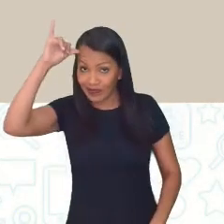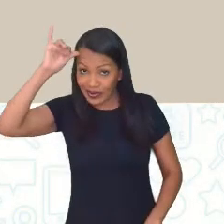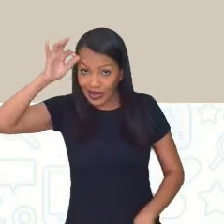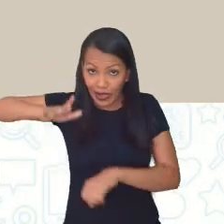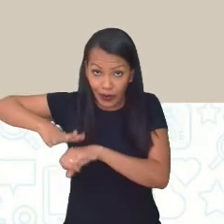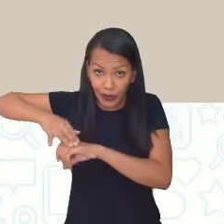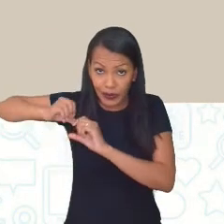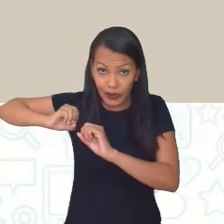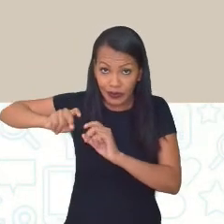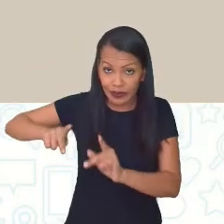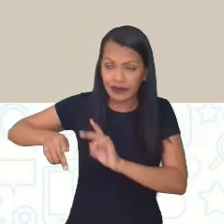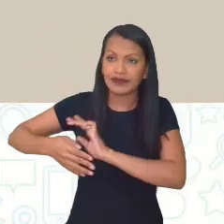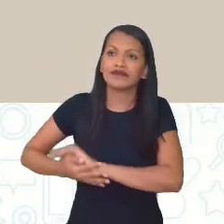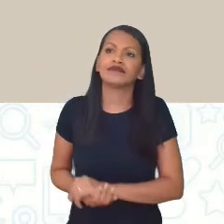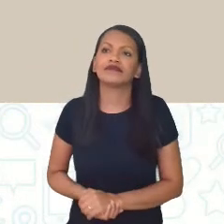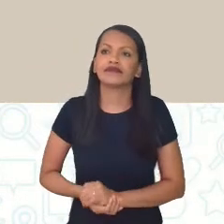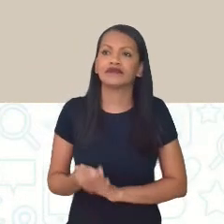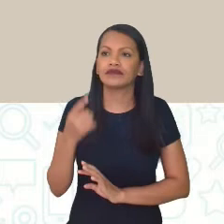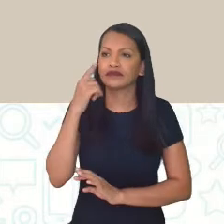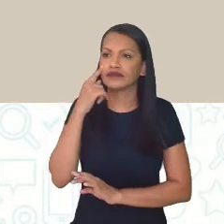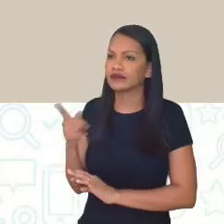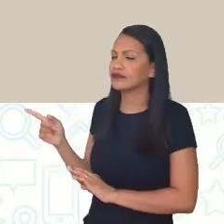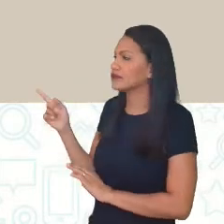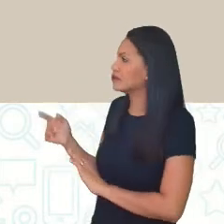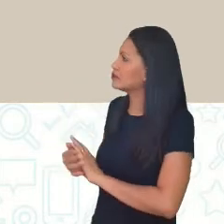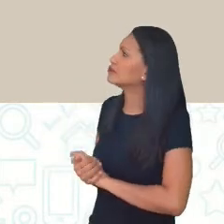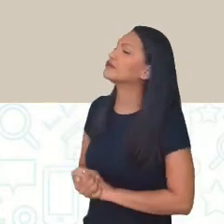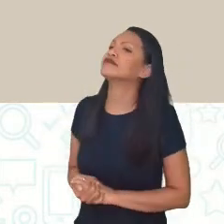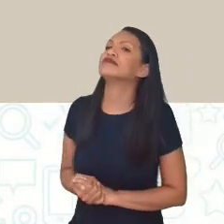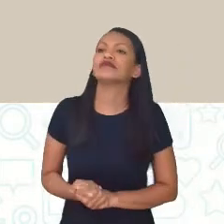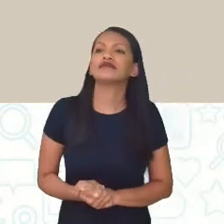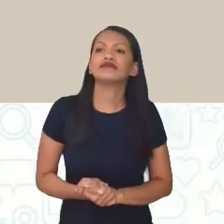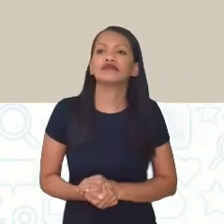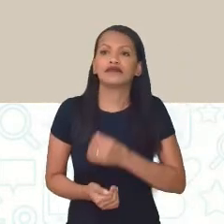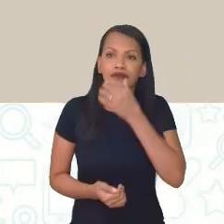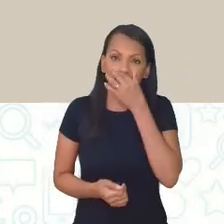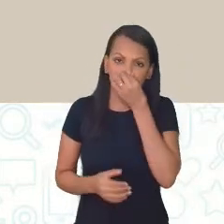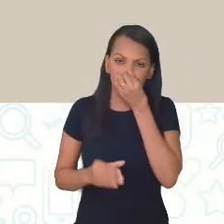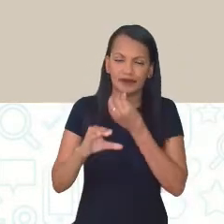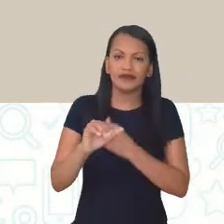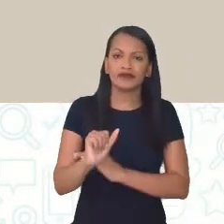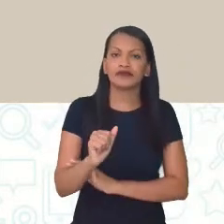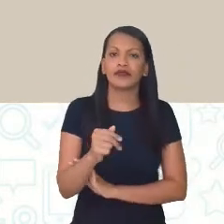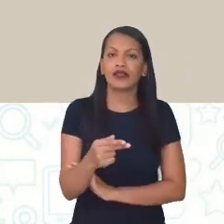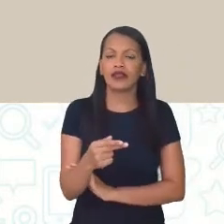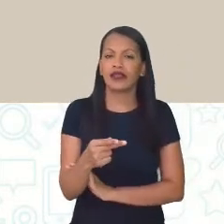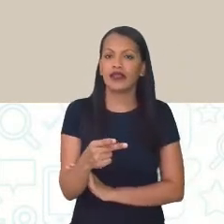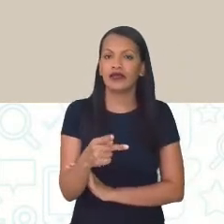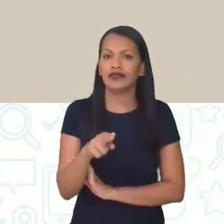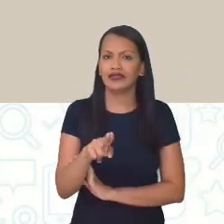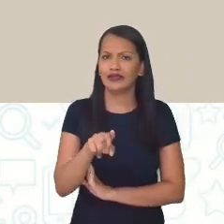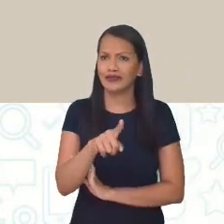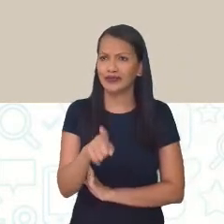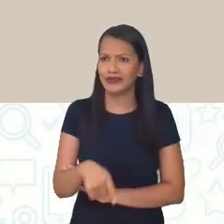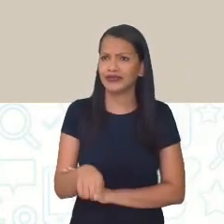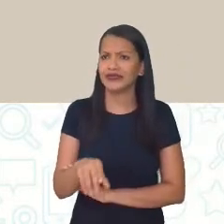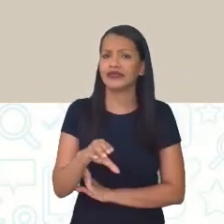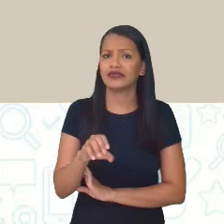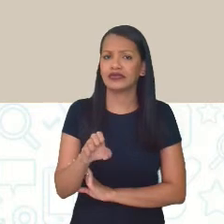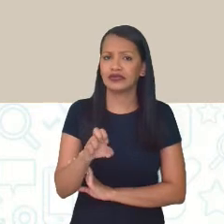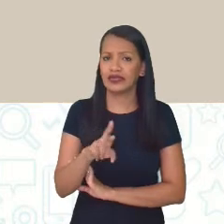capuz cervical. Eu não consegui o capuz cervical, mas é um método também, é um pouquinho, não é utilizado, mas